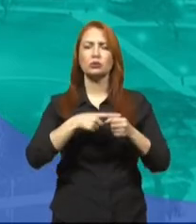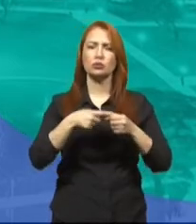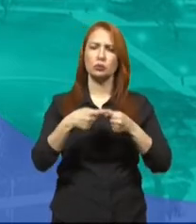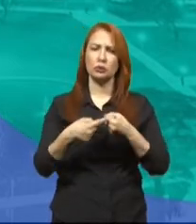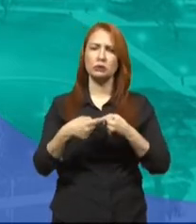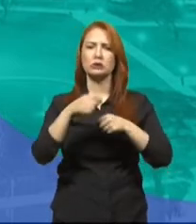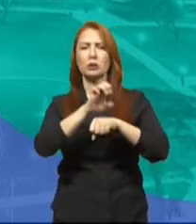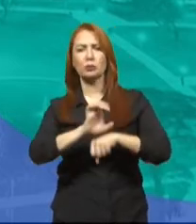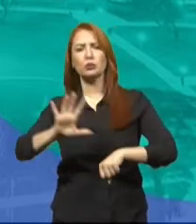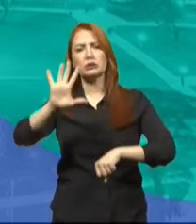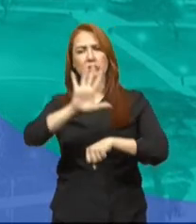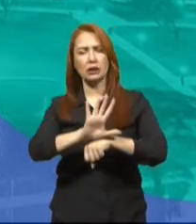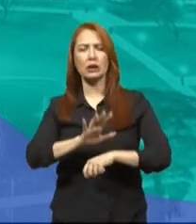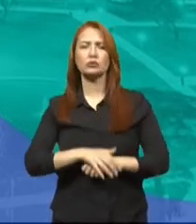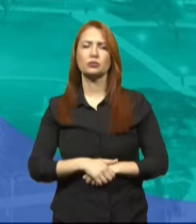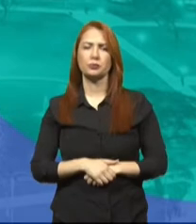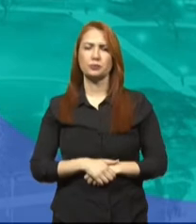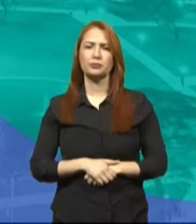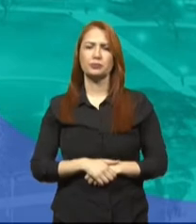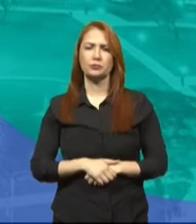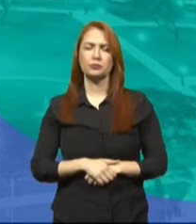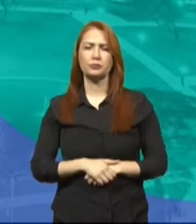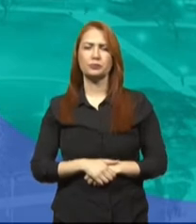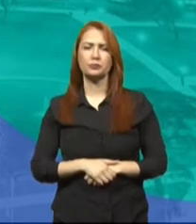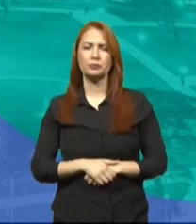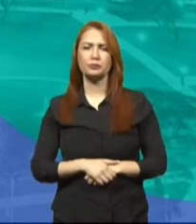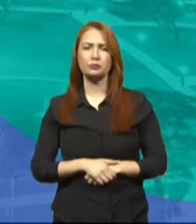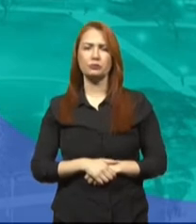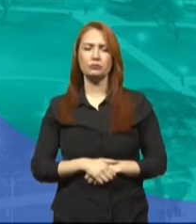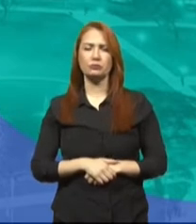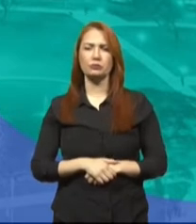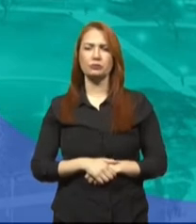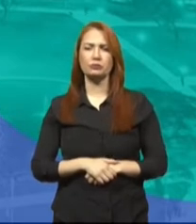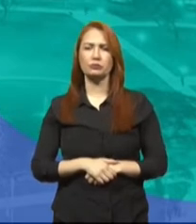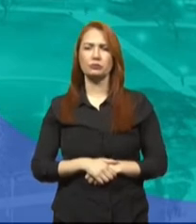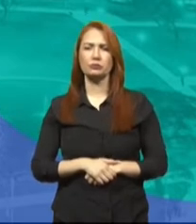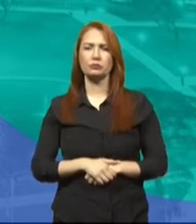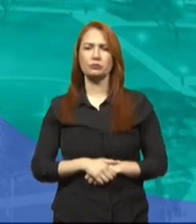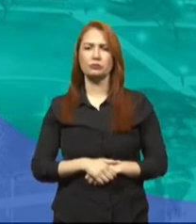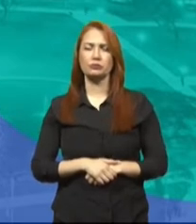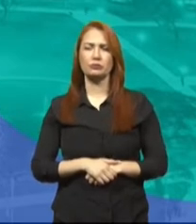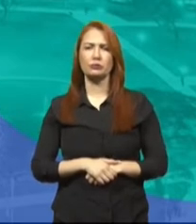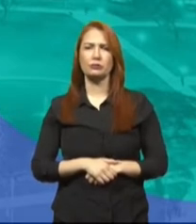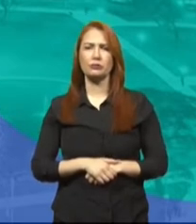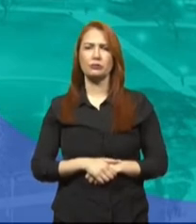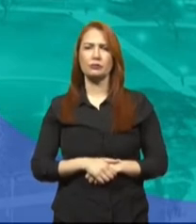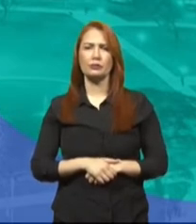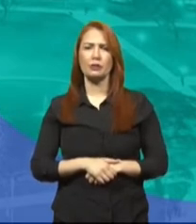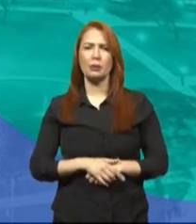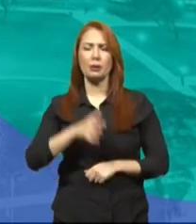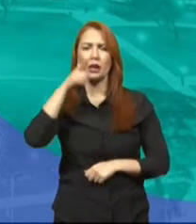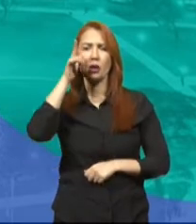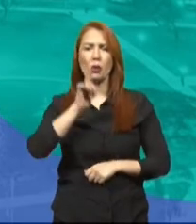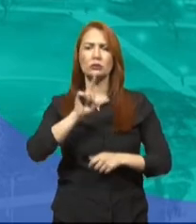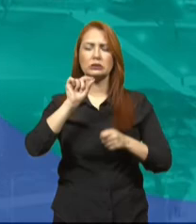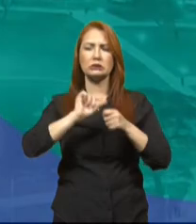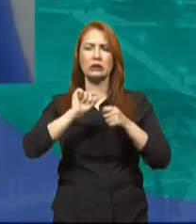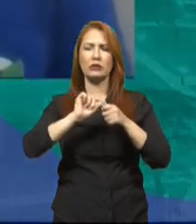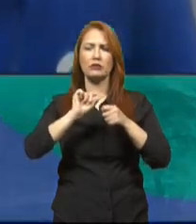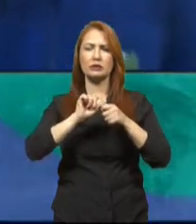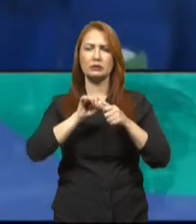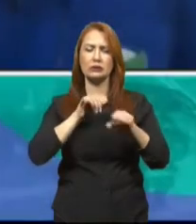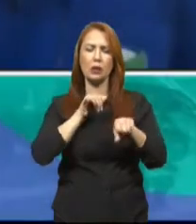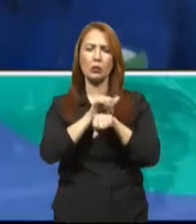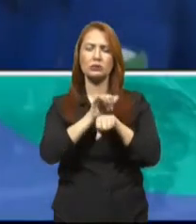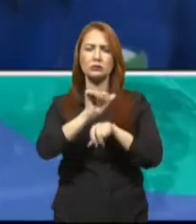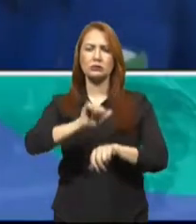do Estado. Legal. Para que a coisa passe a acontecer mais. Tem muita gente que